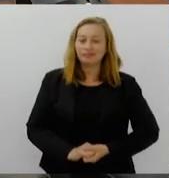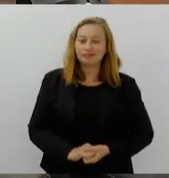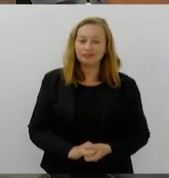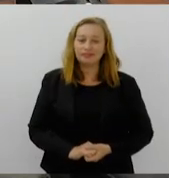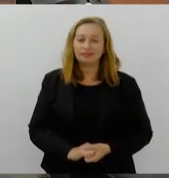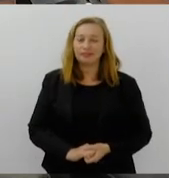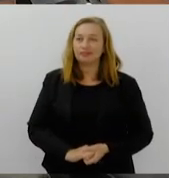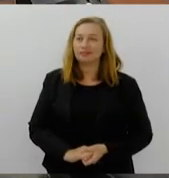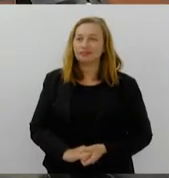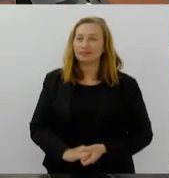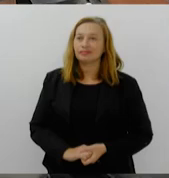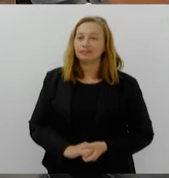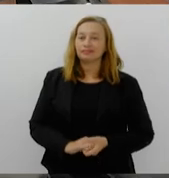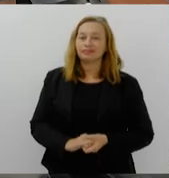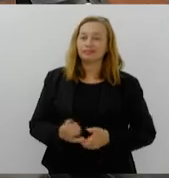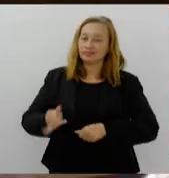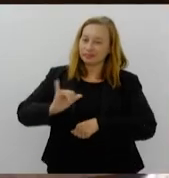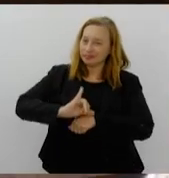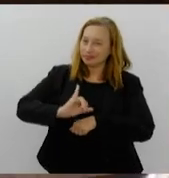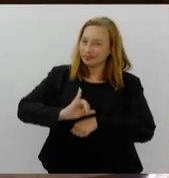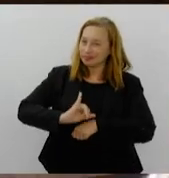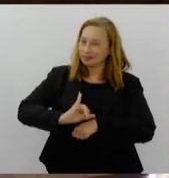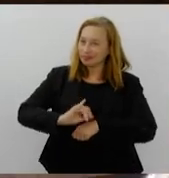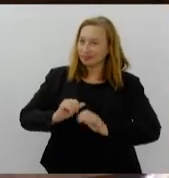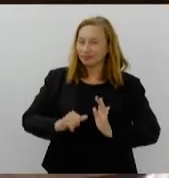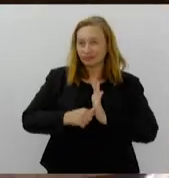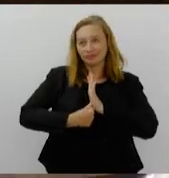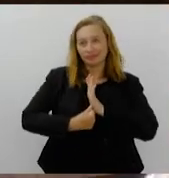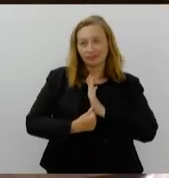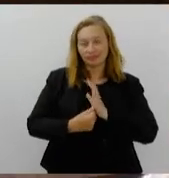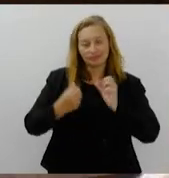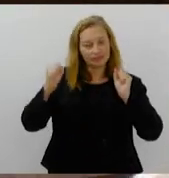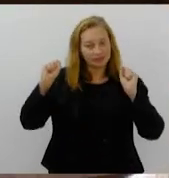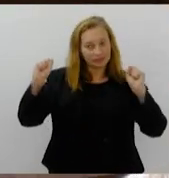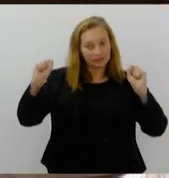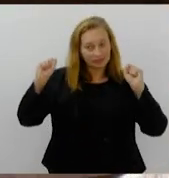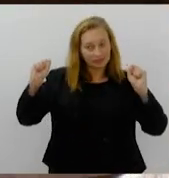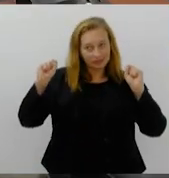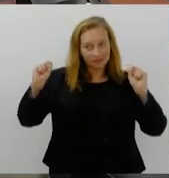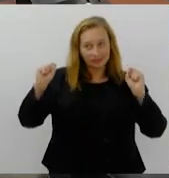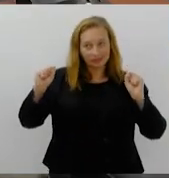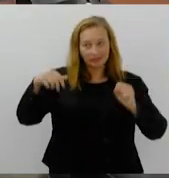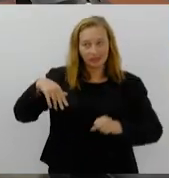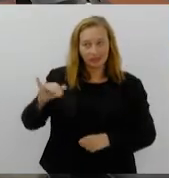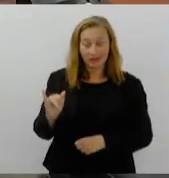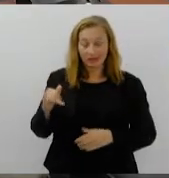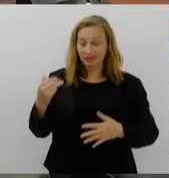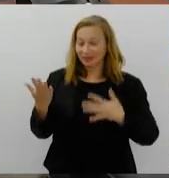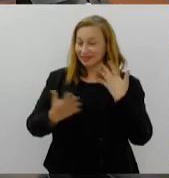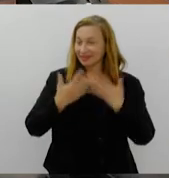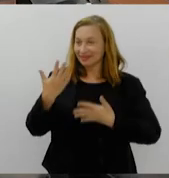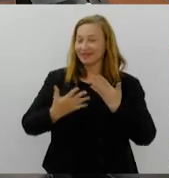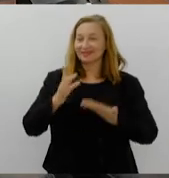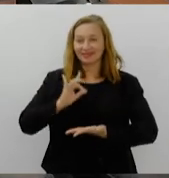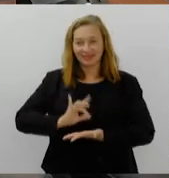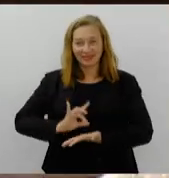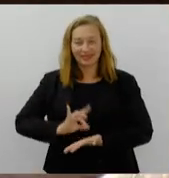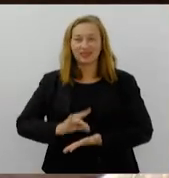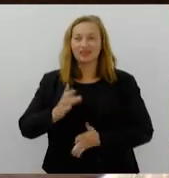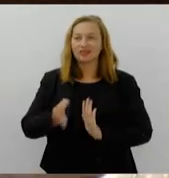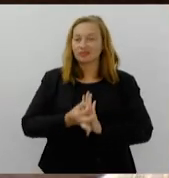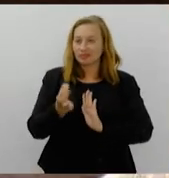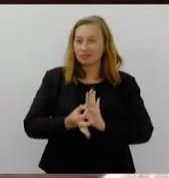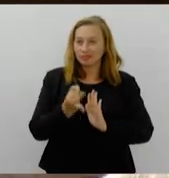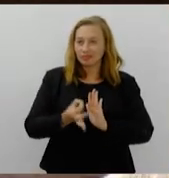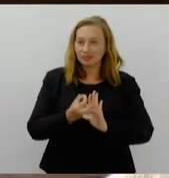de contas, o Volta Redonda foi o campeão da Série C. O Munir está com a corda toda. É verdade. O parecer